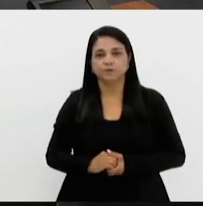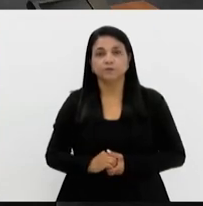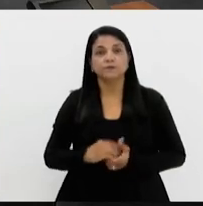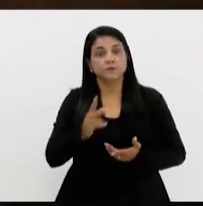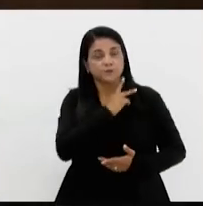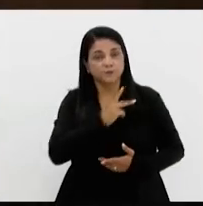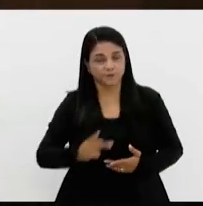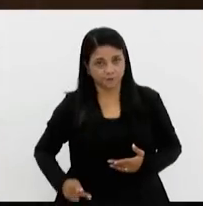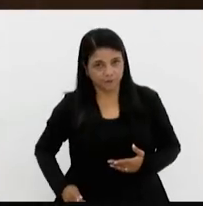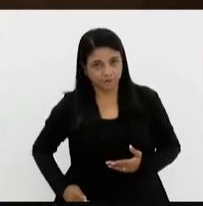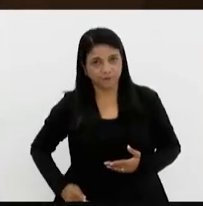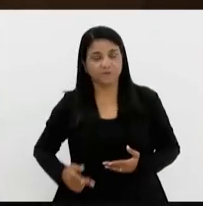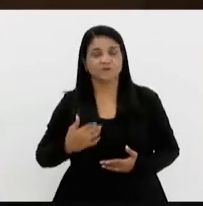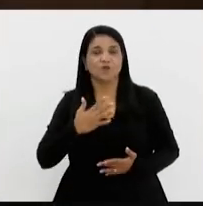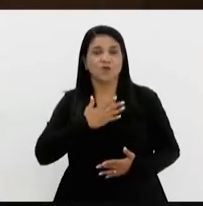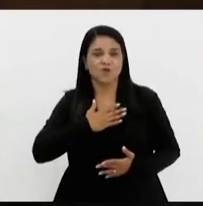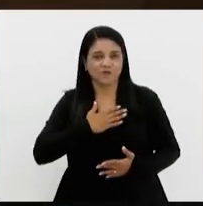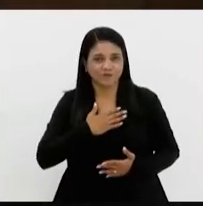Presidente, eu só gostaria de